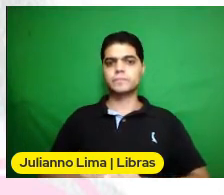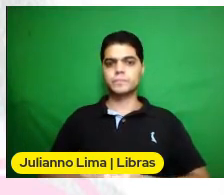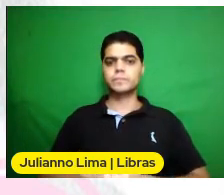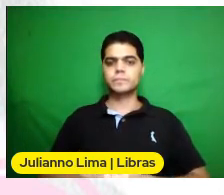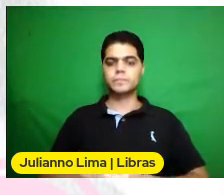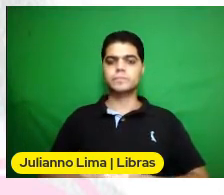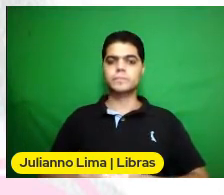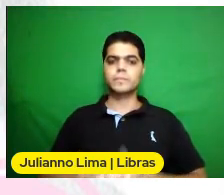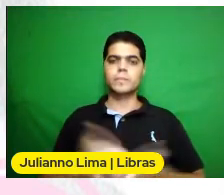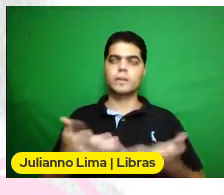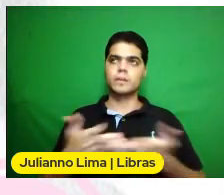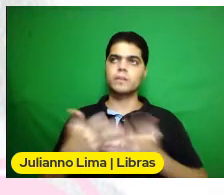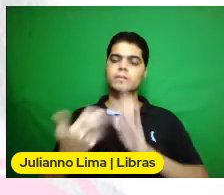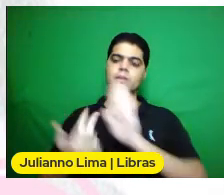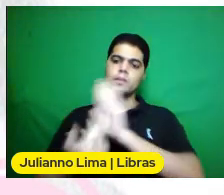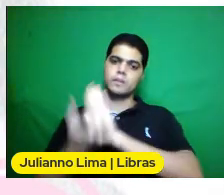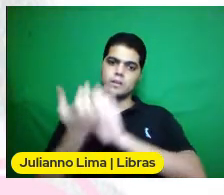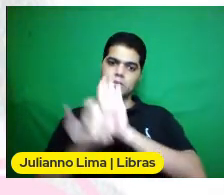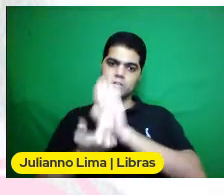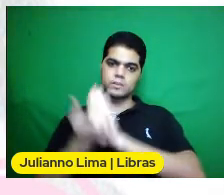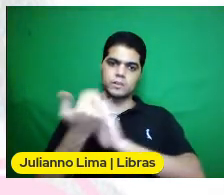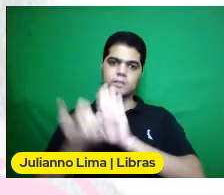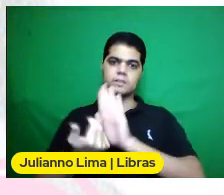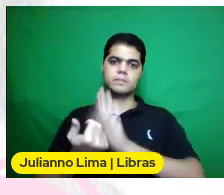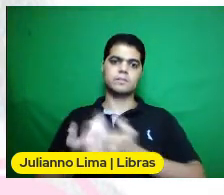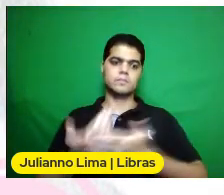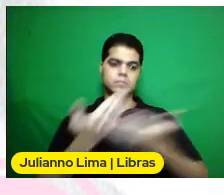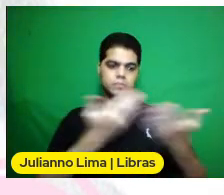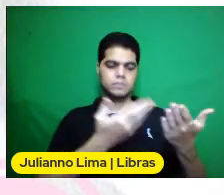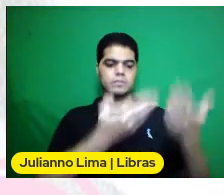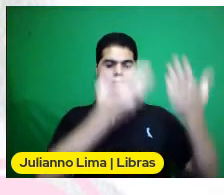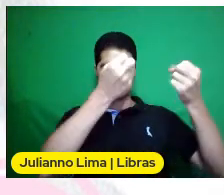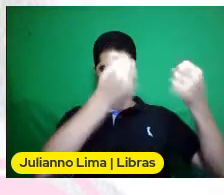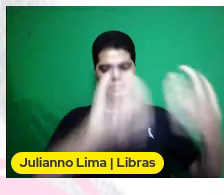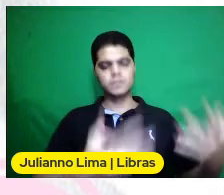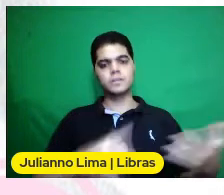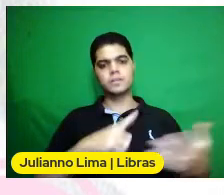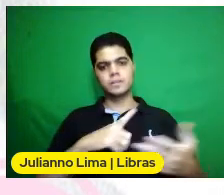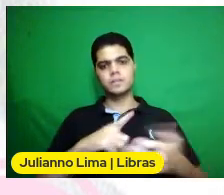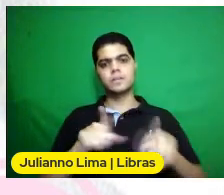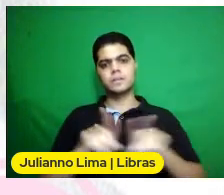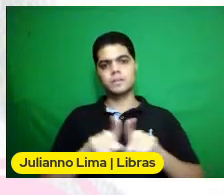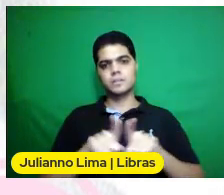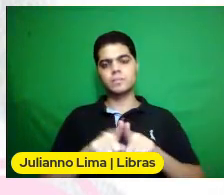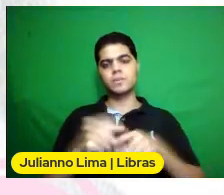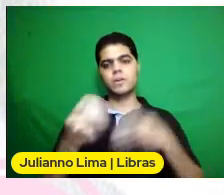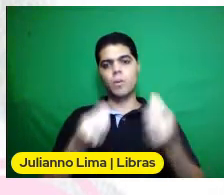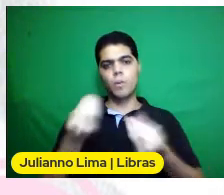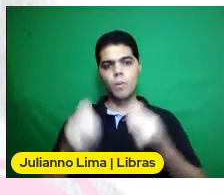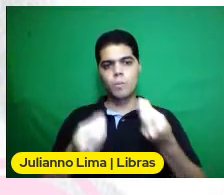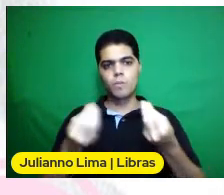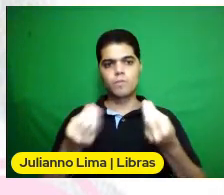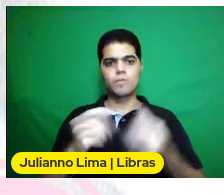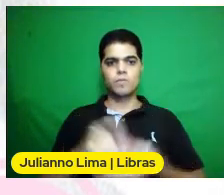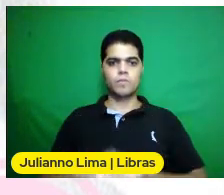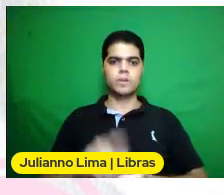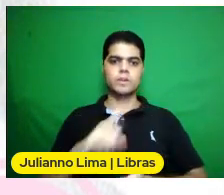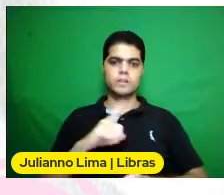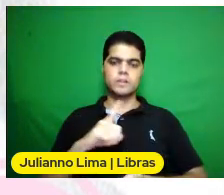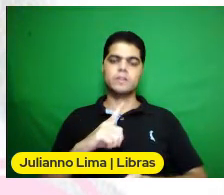A ilustração, pode falar um pouco sobre isso? Como a gente pensou em modelar, que a outra parte acabou